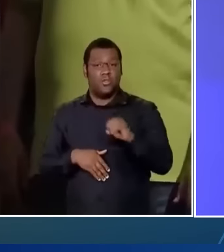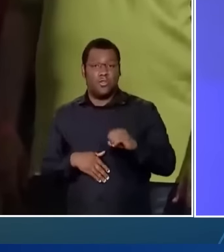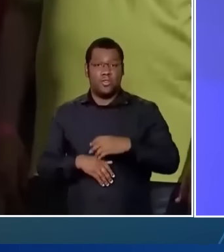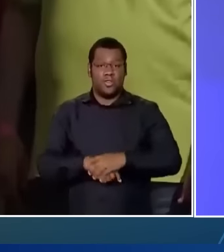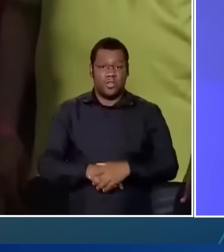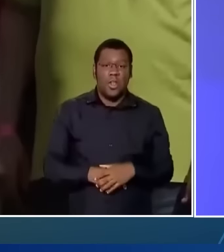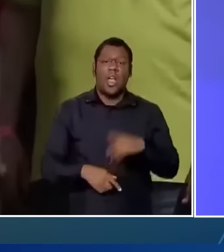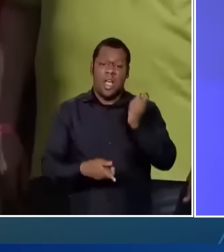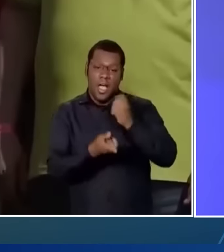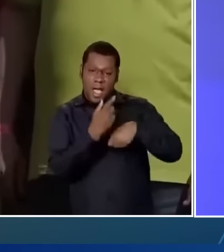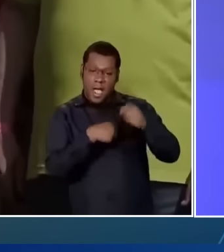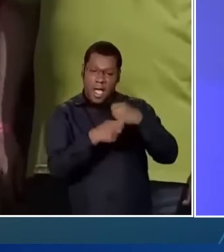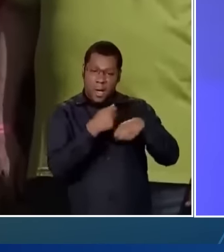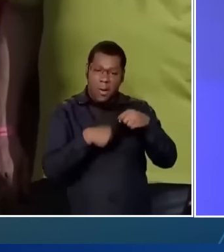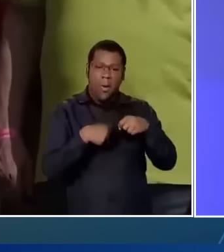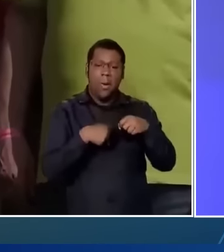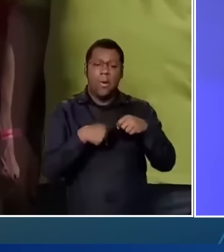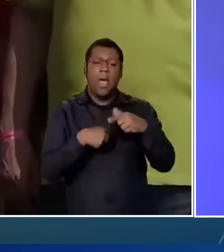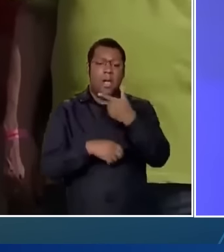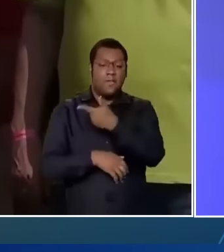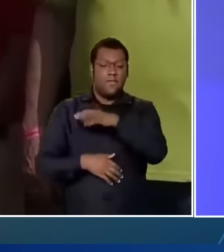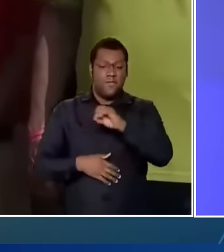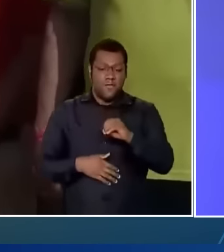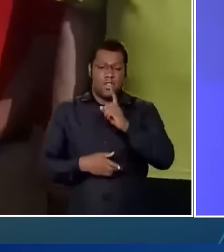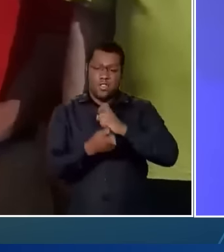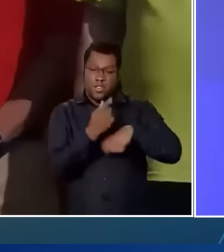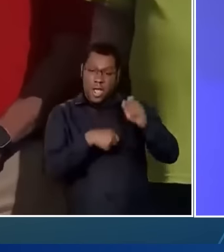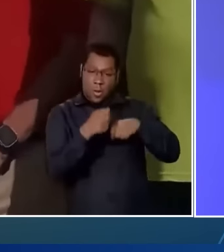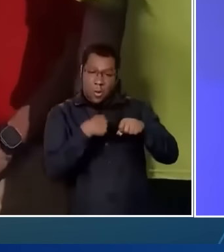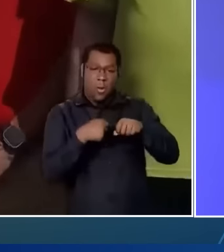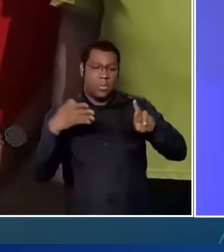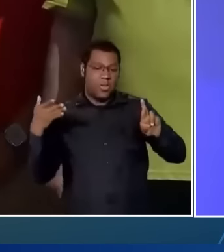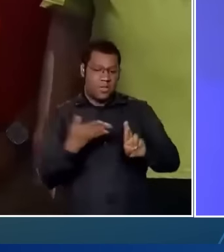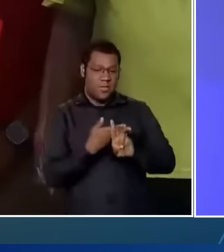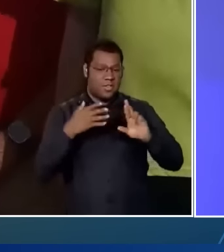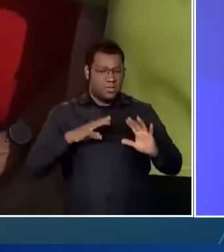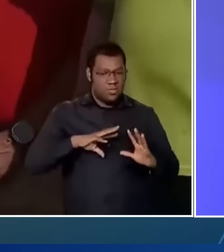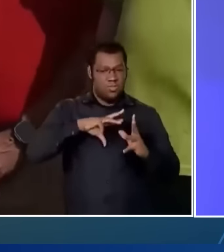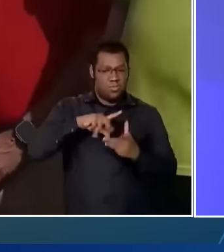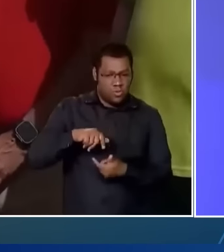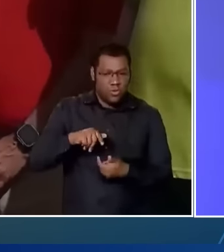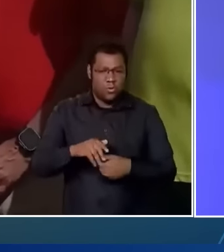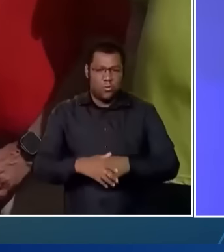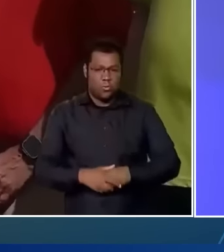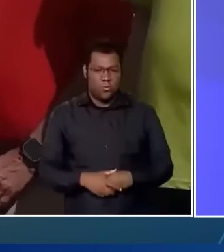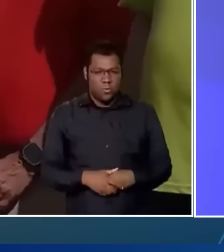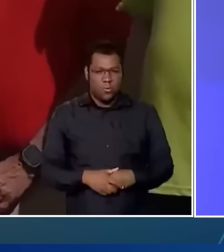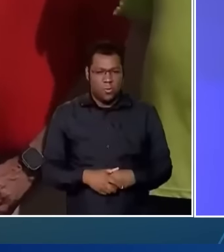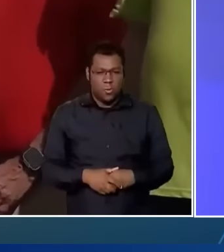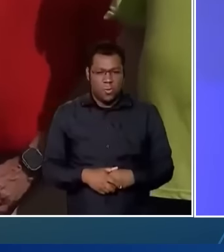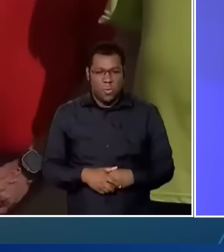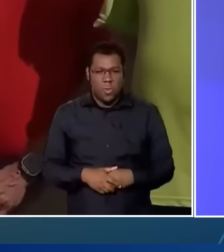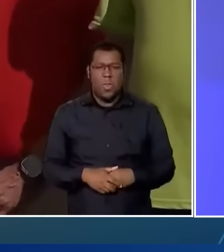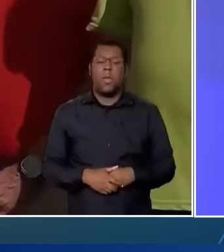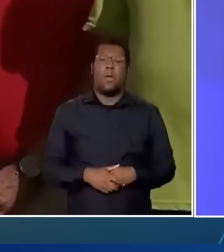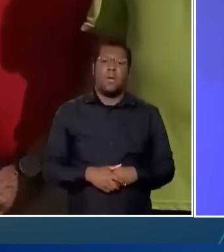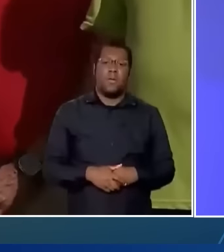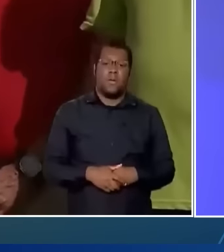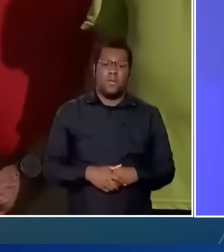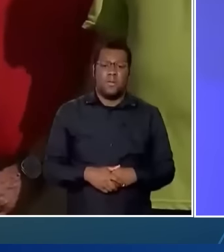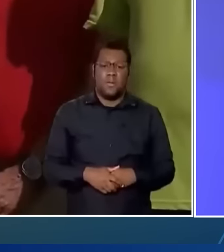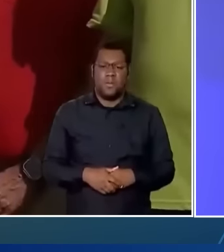por 3 termos. Esse é o 3º termo. Ele sabia muito bem o que estava sendo colocado ali. Me parece pouquíssimo provável que